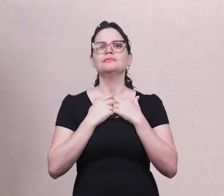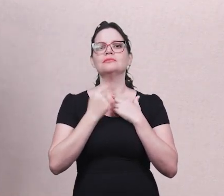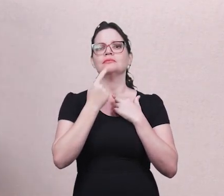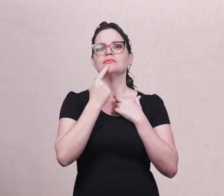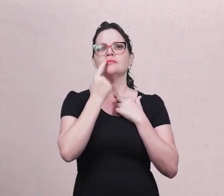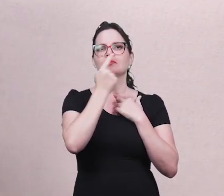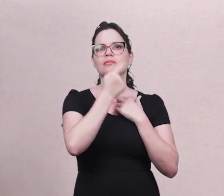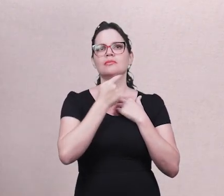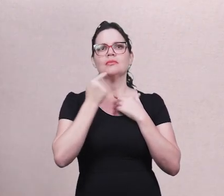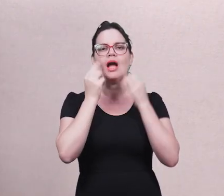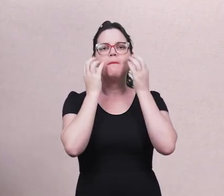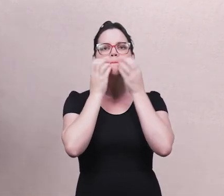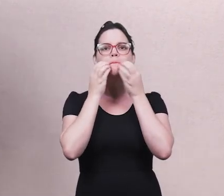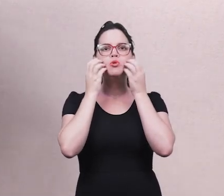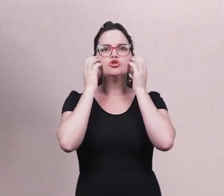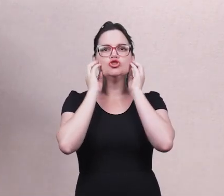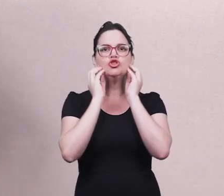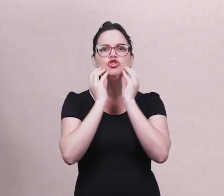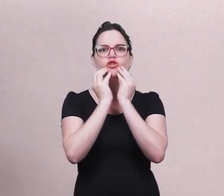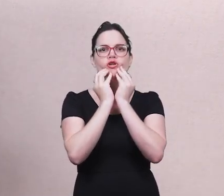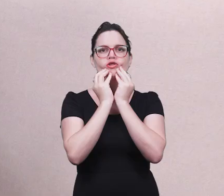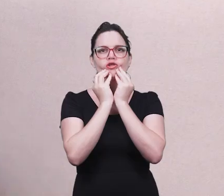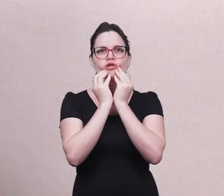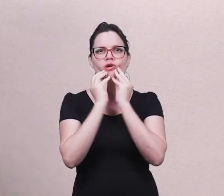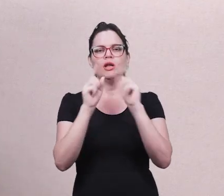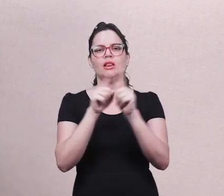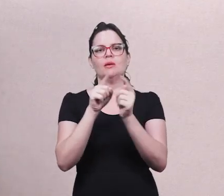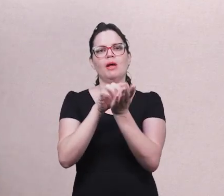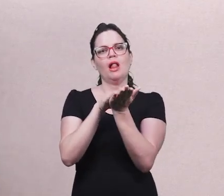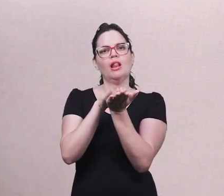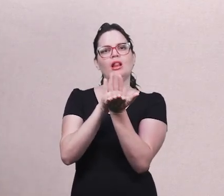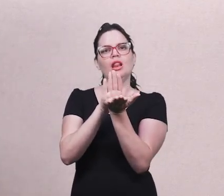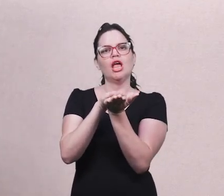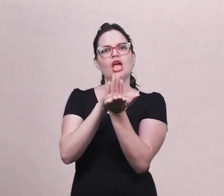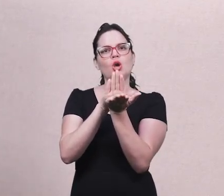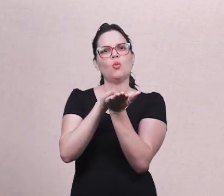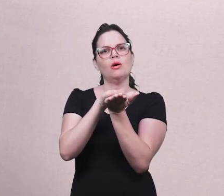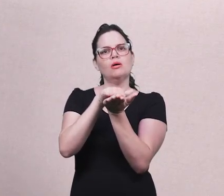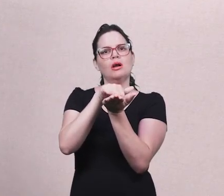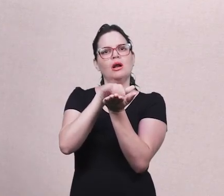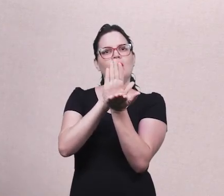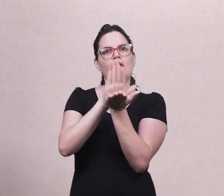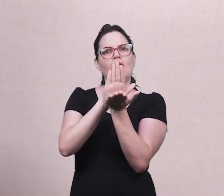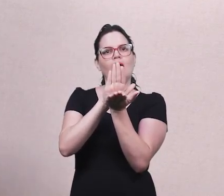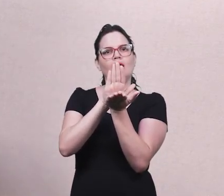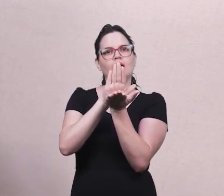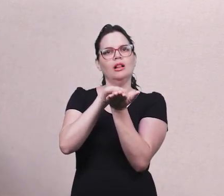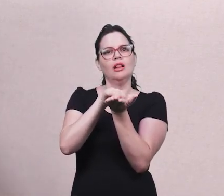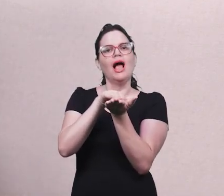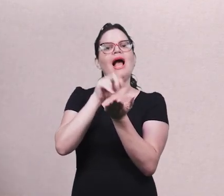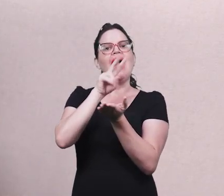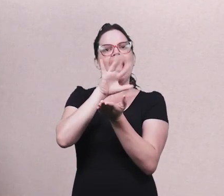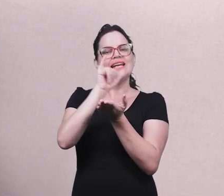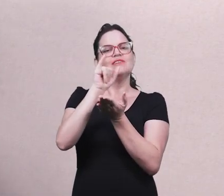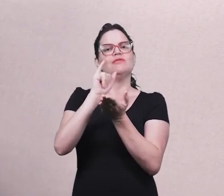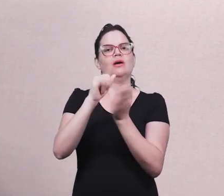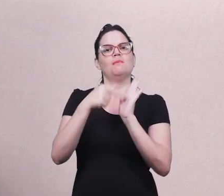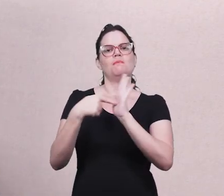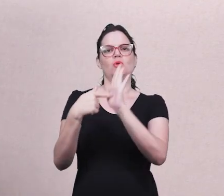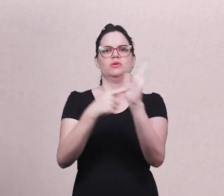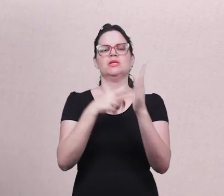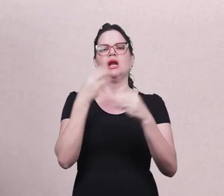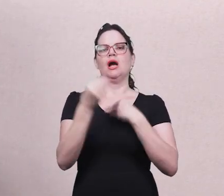faringe, o palato, as bochechas, a posição da língua, que vai trabalhar e modular essa voz para que